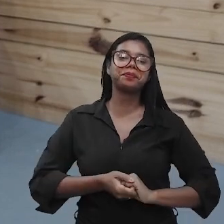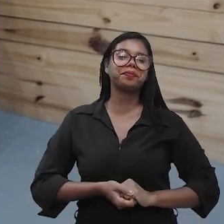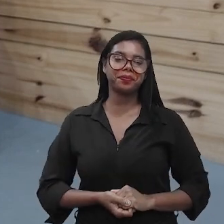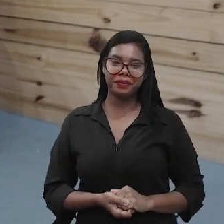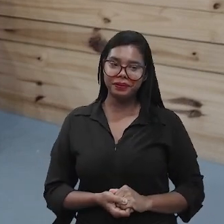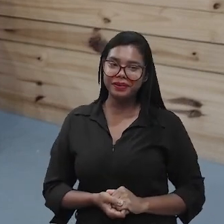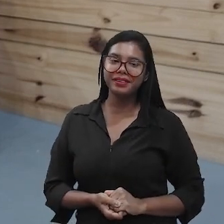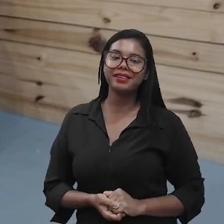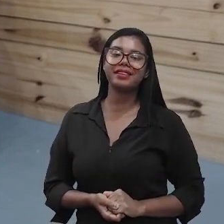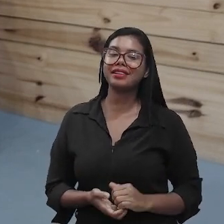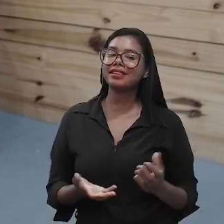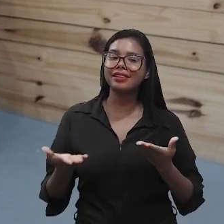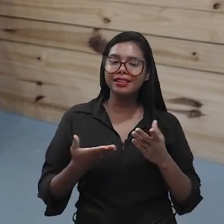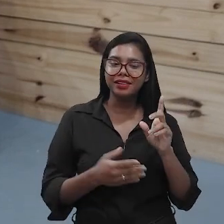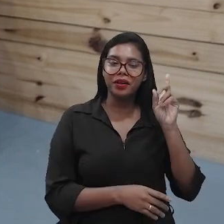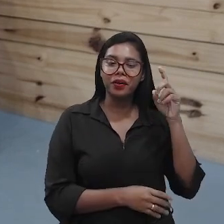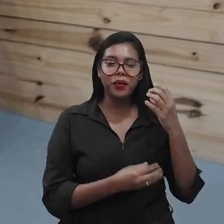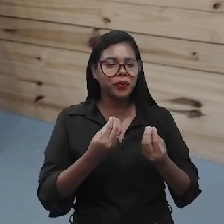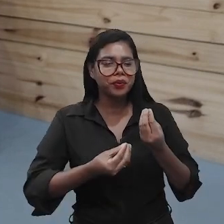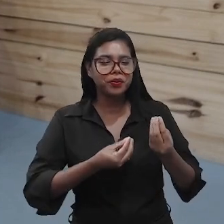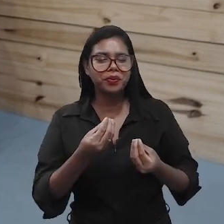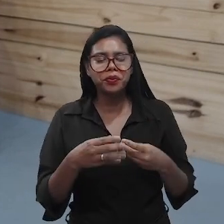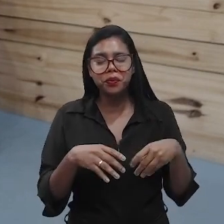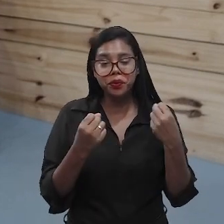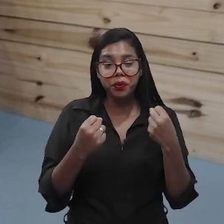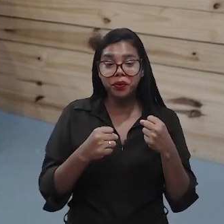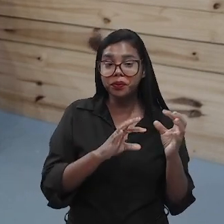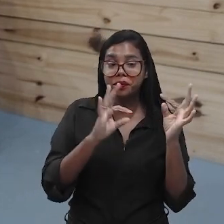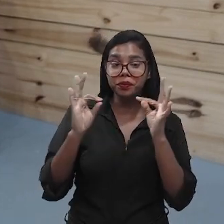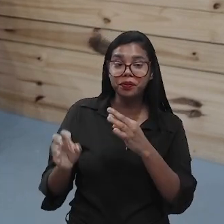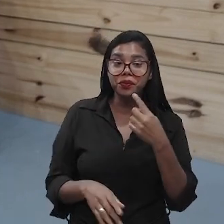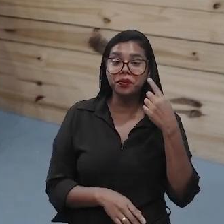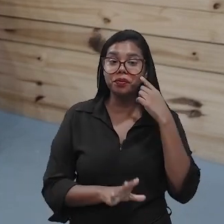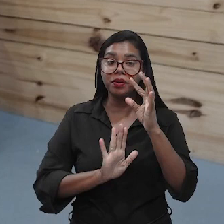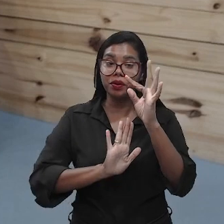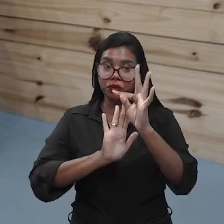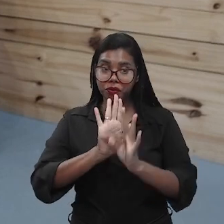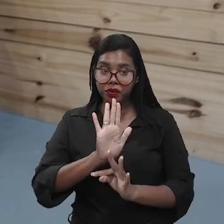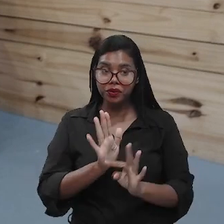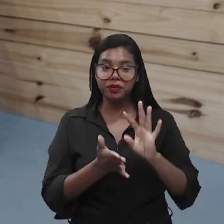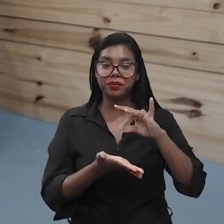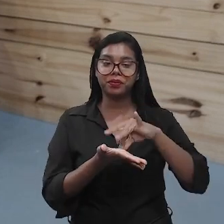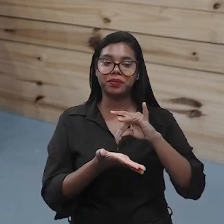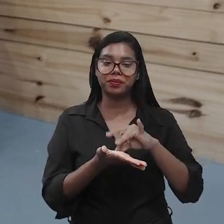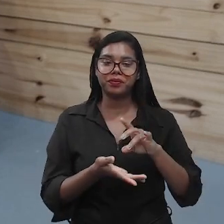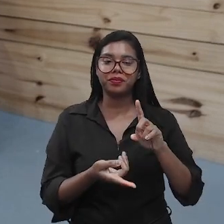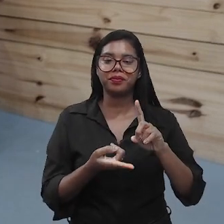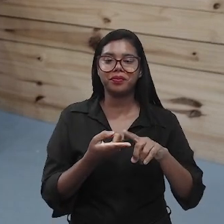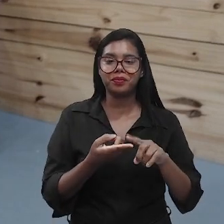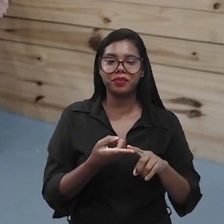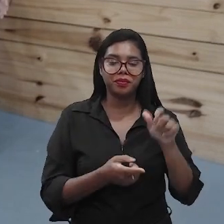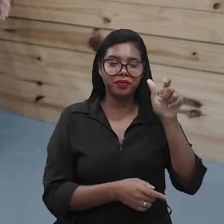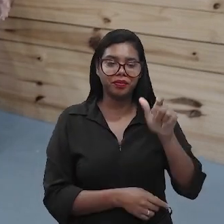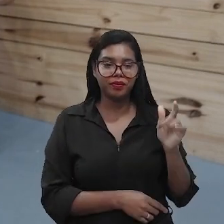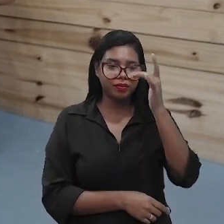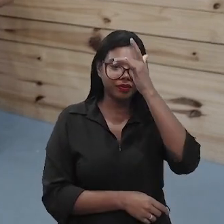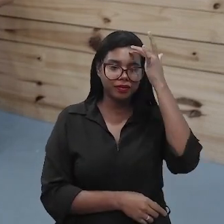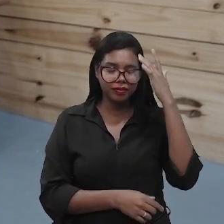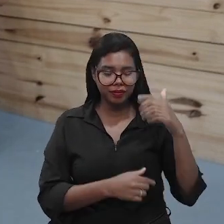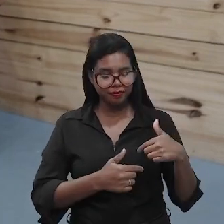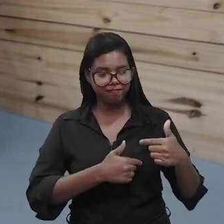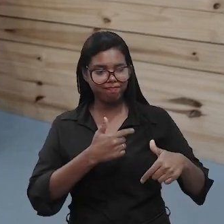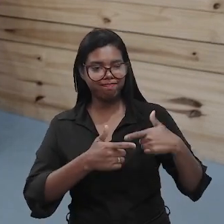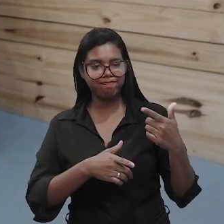que funciona. Então não precisa também ter aquele apego ao texto original, né? Um cliente seu, por exemplo, que precisa fazer um trabalho, né, com um texto que ele já tem